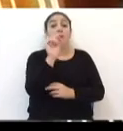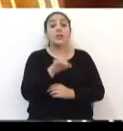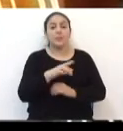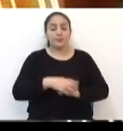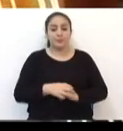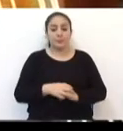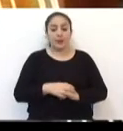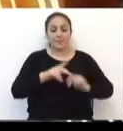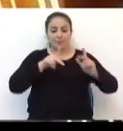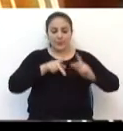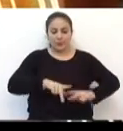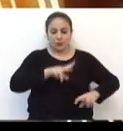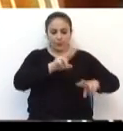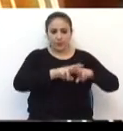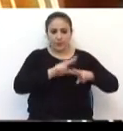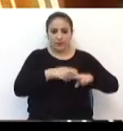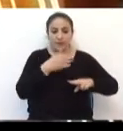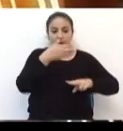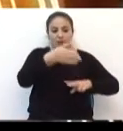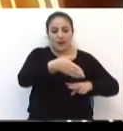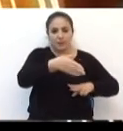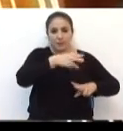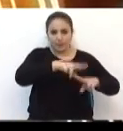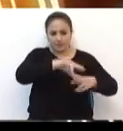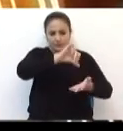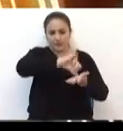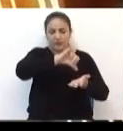é que os presos são levados para o presídio